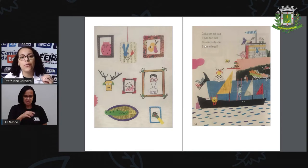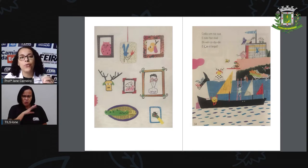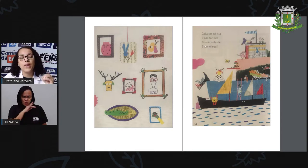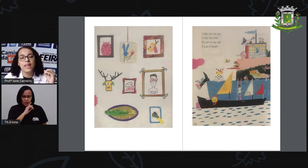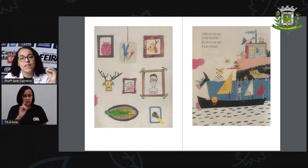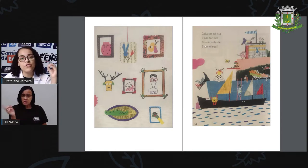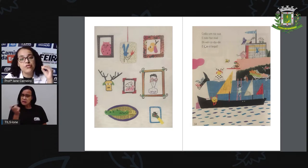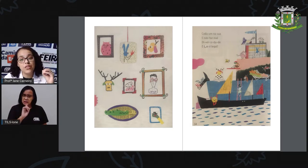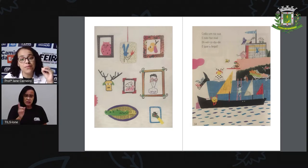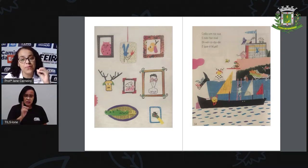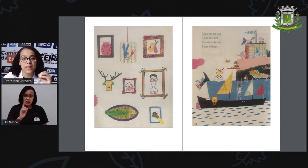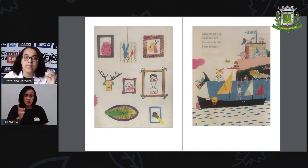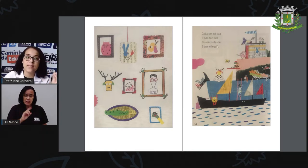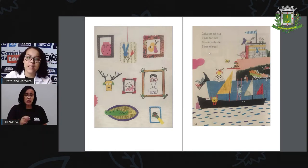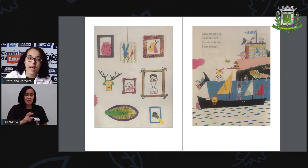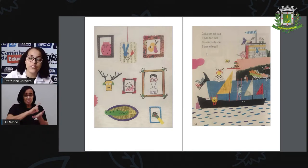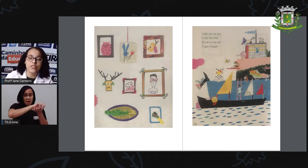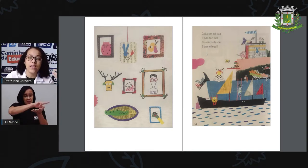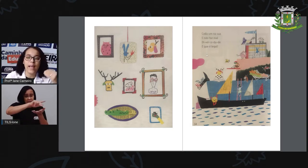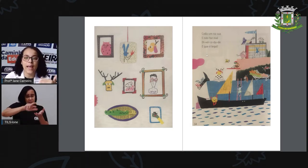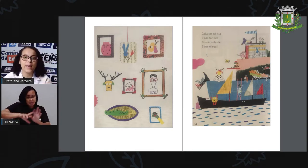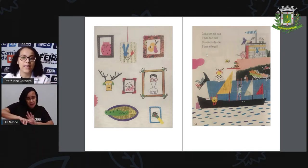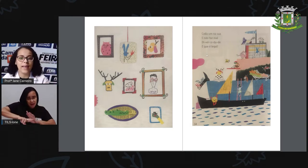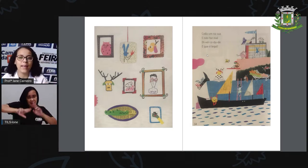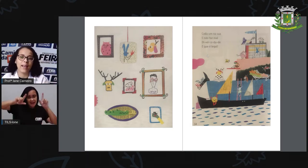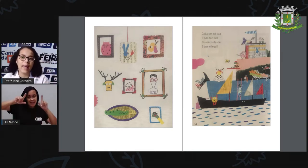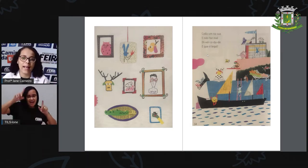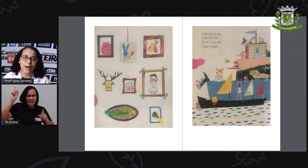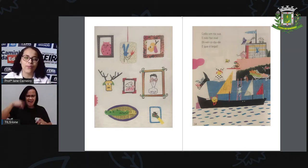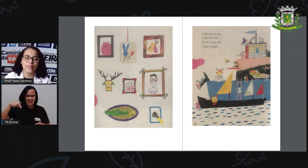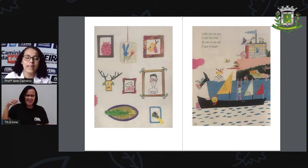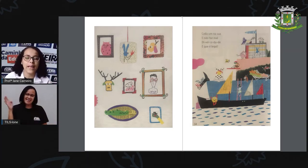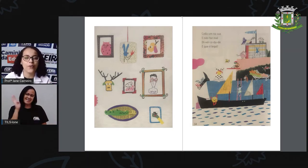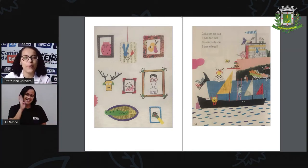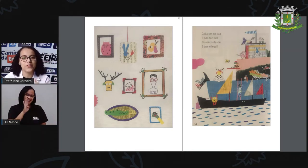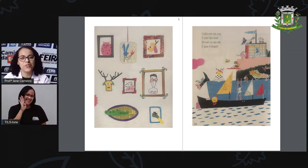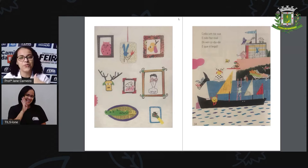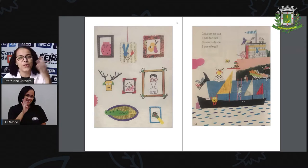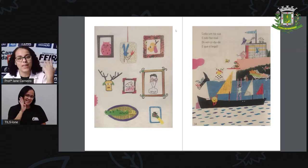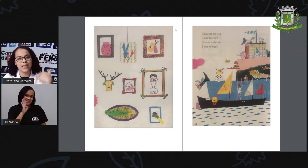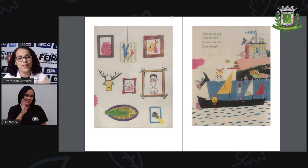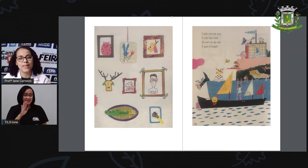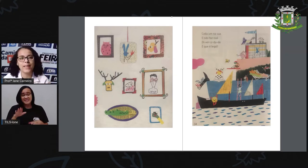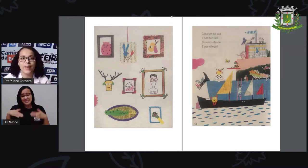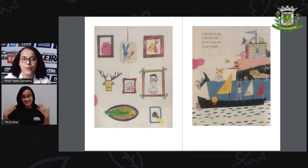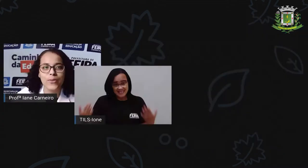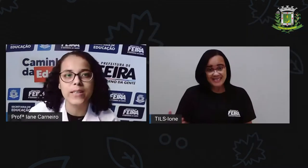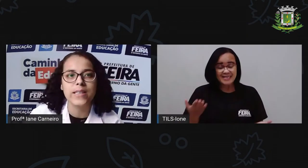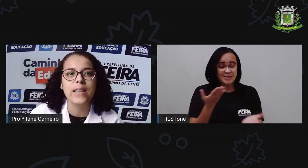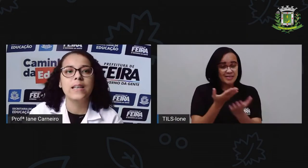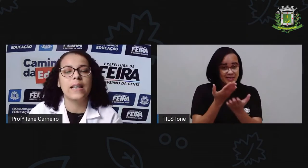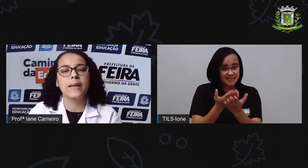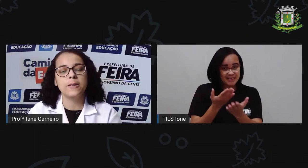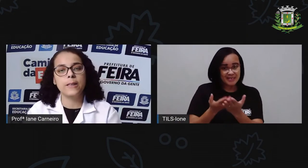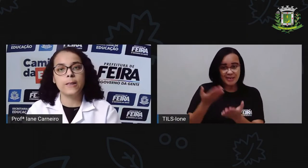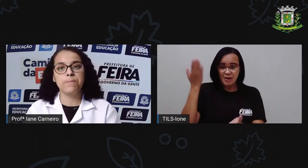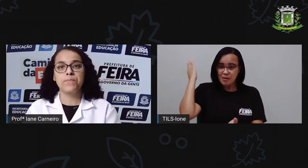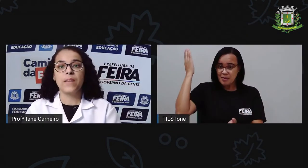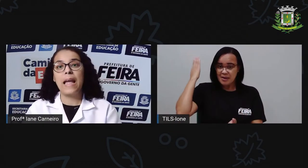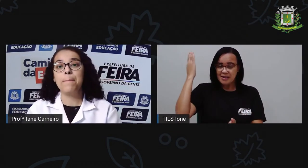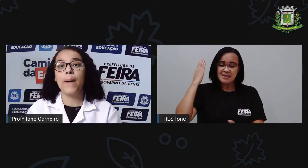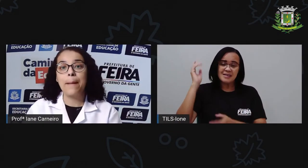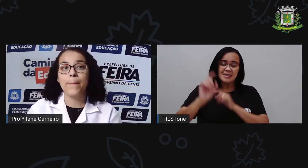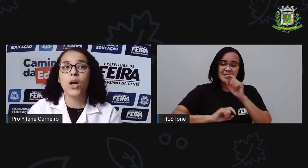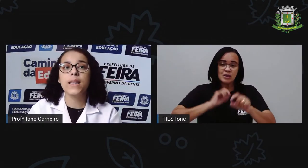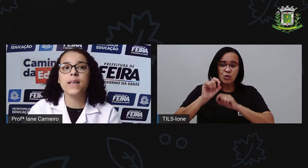aí ela conclui que diversidade é que é legal. E aí, como a gente viu nas aulas anteriores, em que